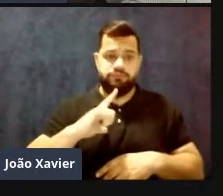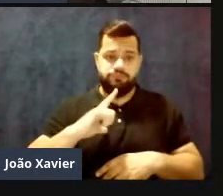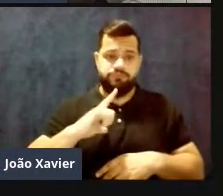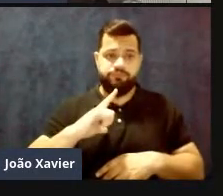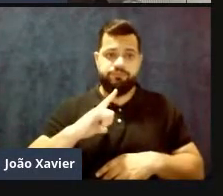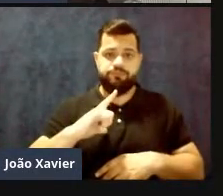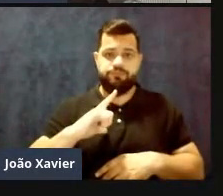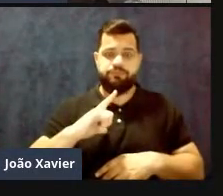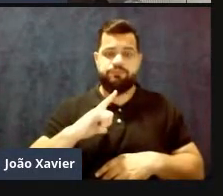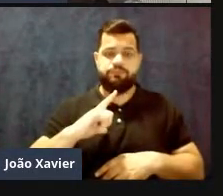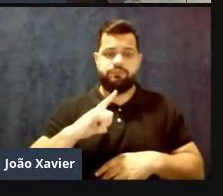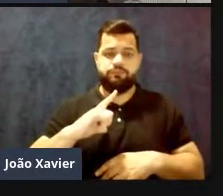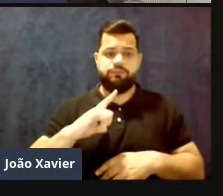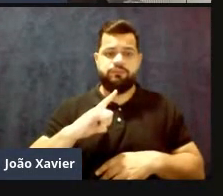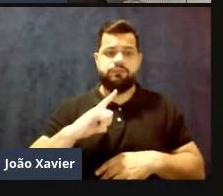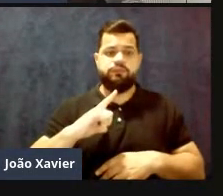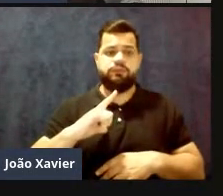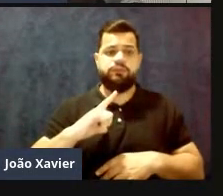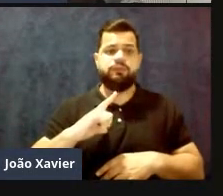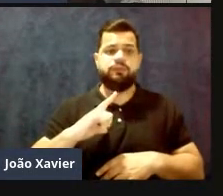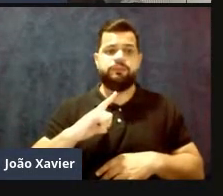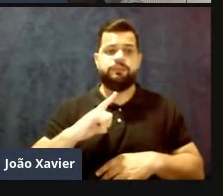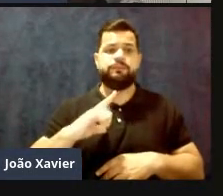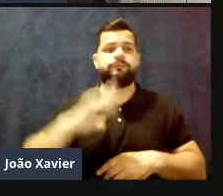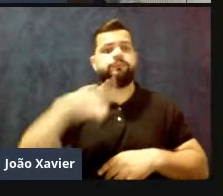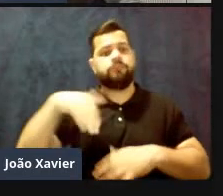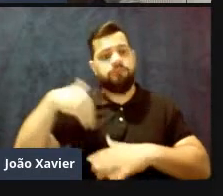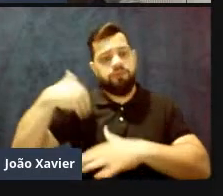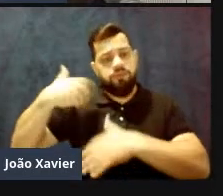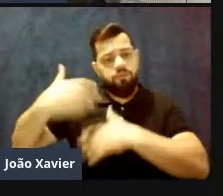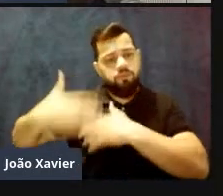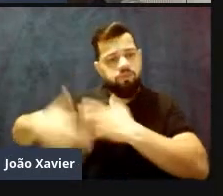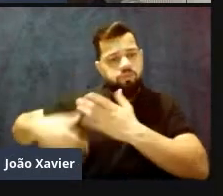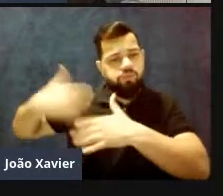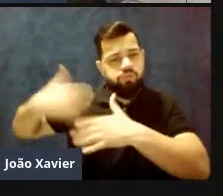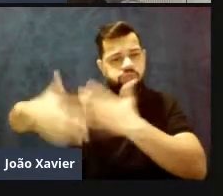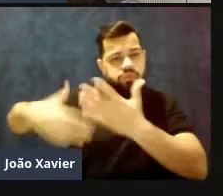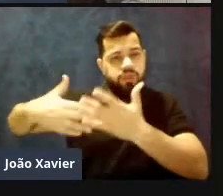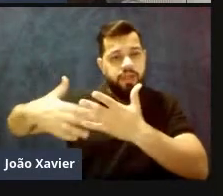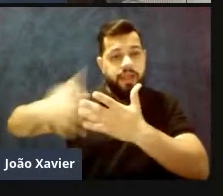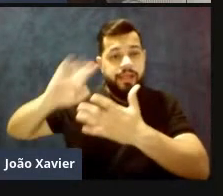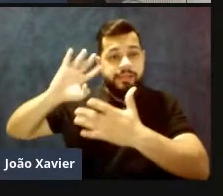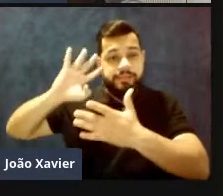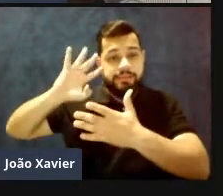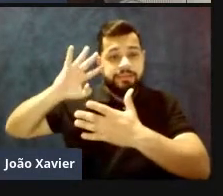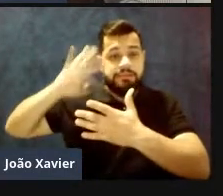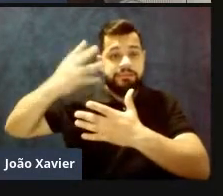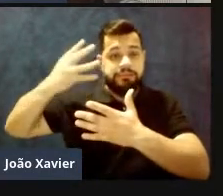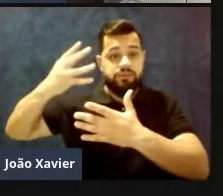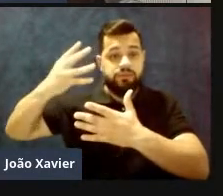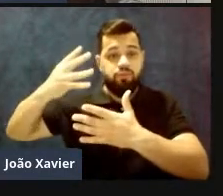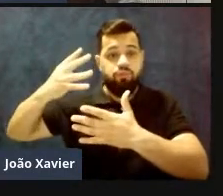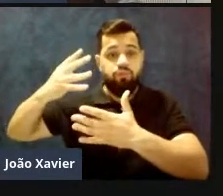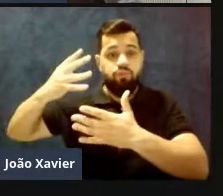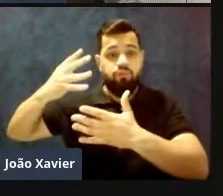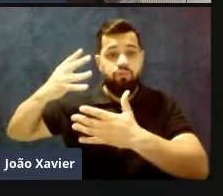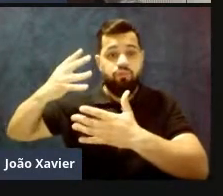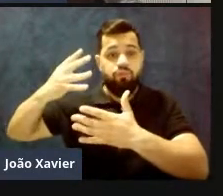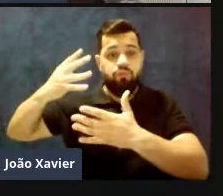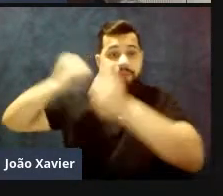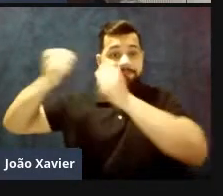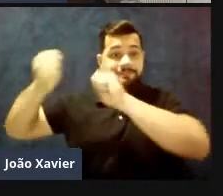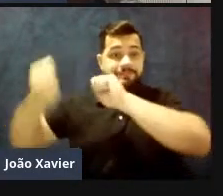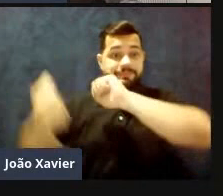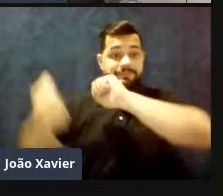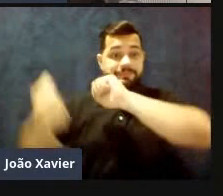torácico. E aí esse andar foi desabilitado e a gente ficou com a incumbência de conseguir habilitar novamente a UTI. Esse foi o